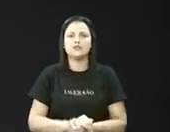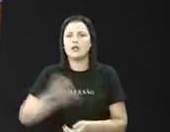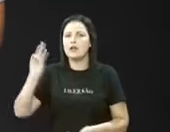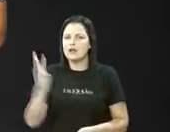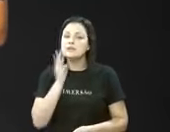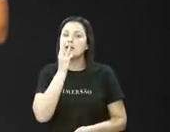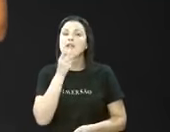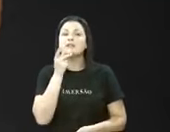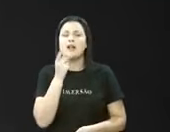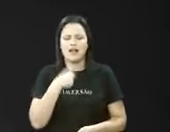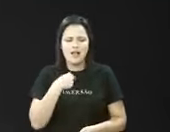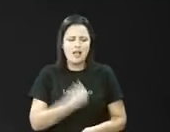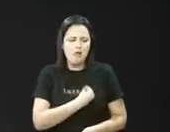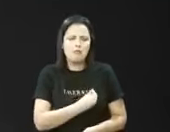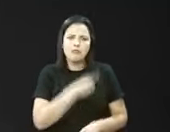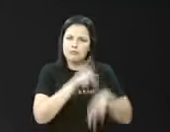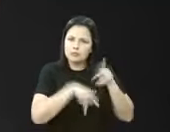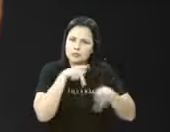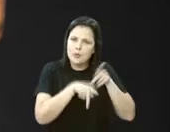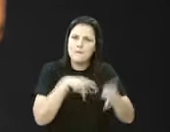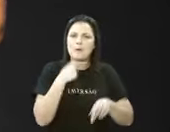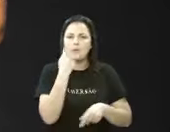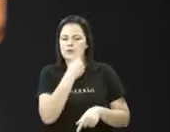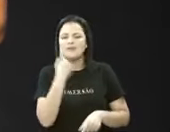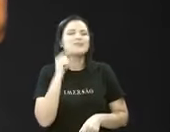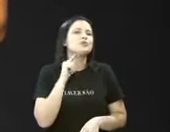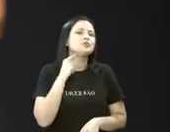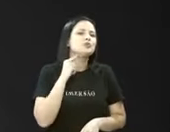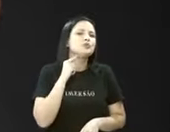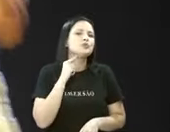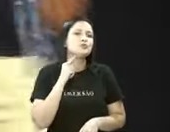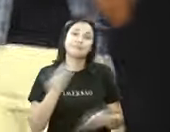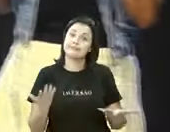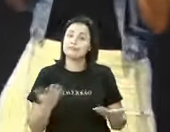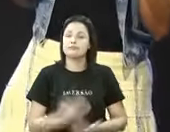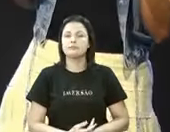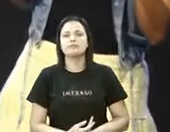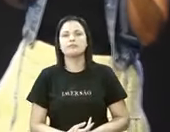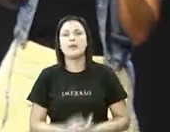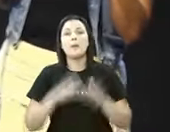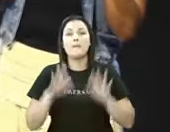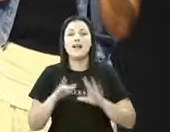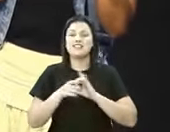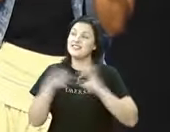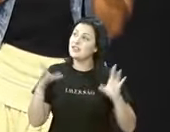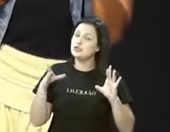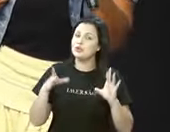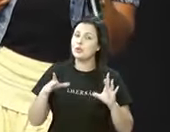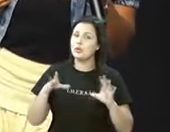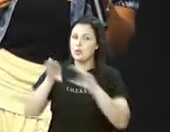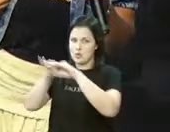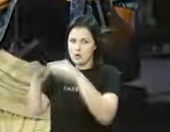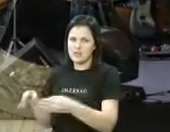seja, o lugar onde eu moro combina com quem eu sou. Só que se permitir ser tocado pelo altar é o mesmo que se tornar um